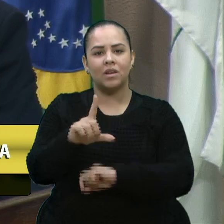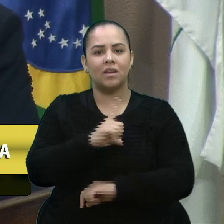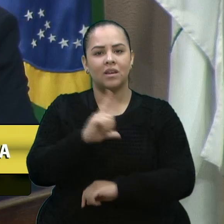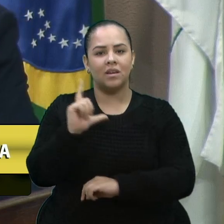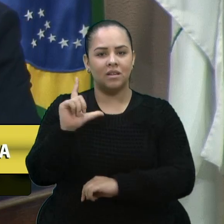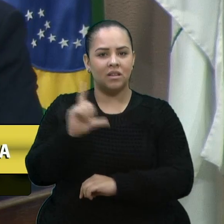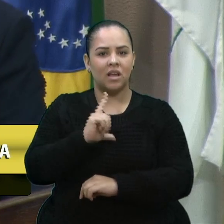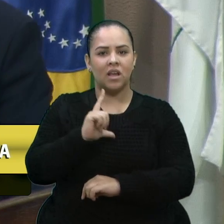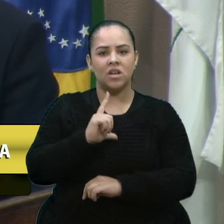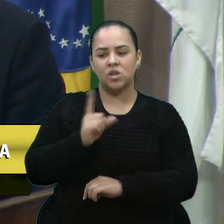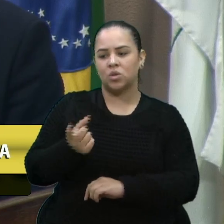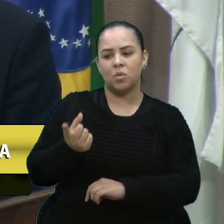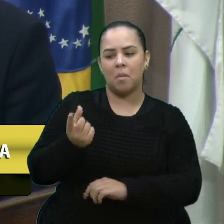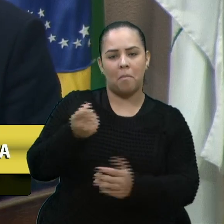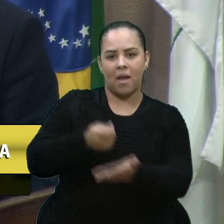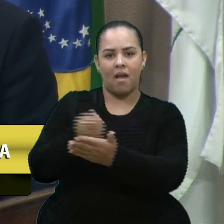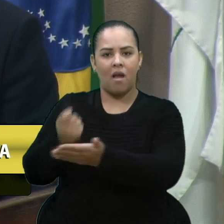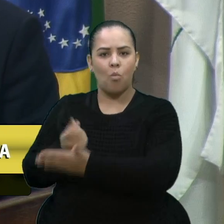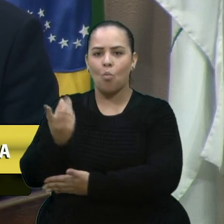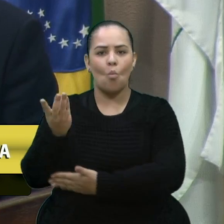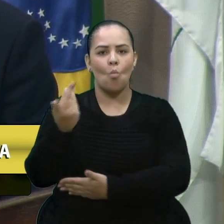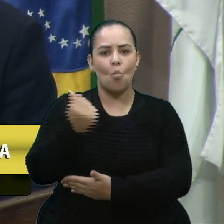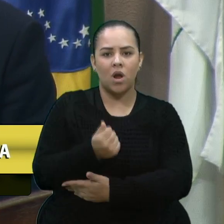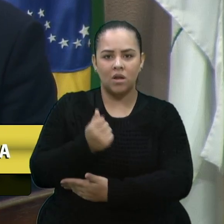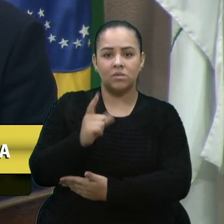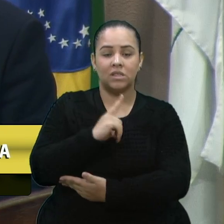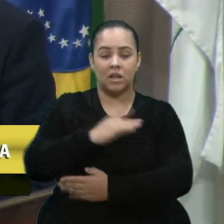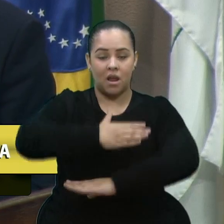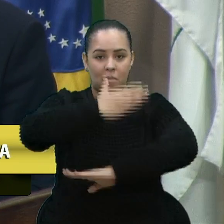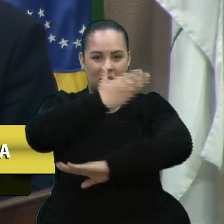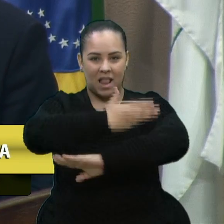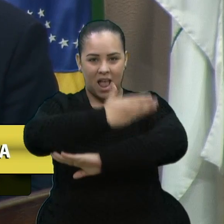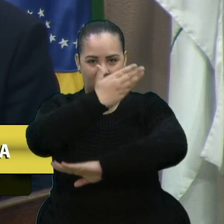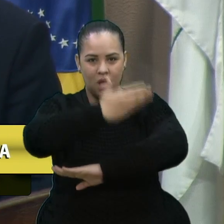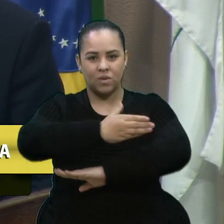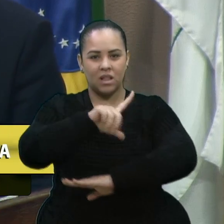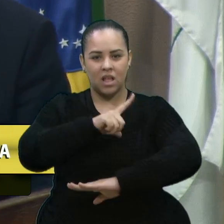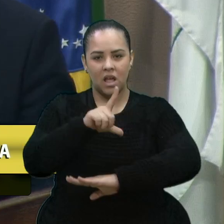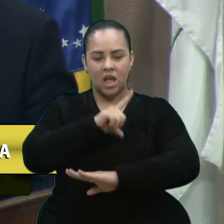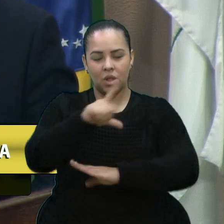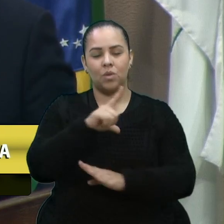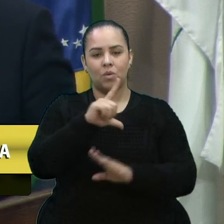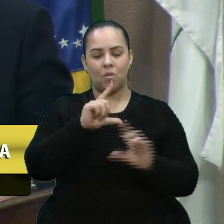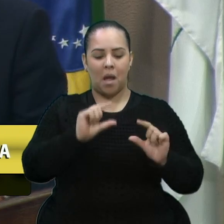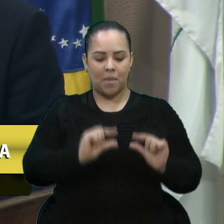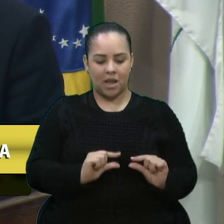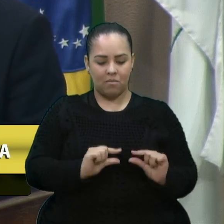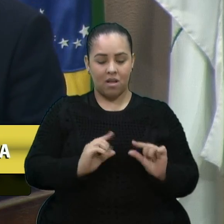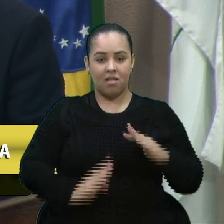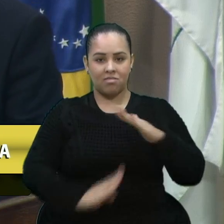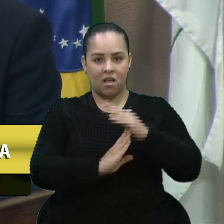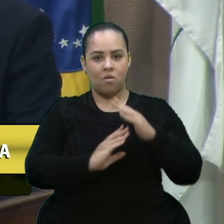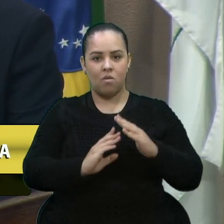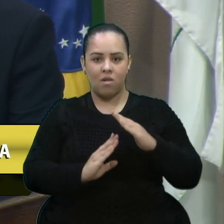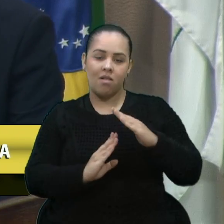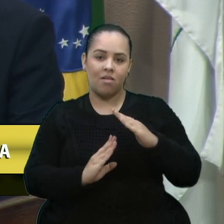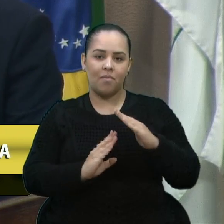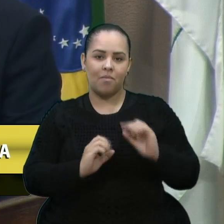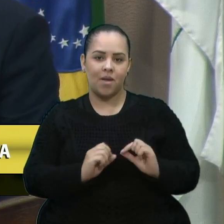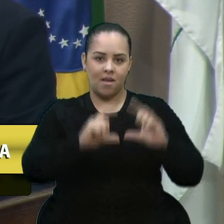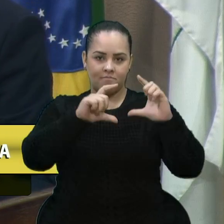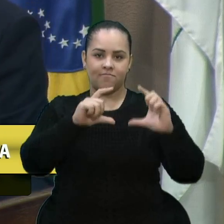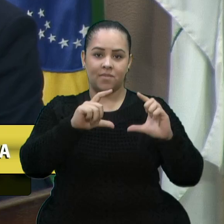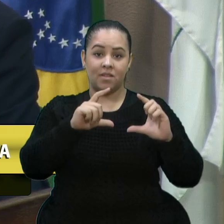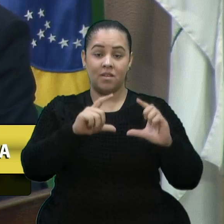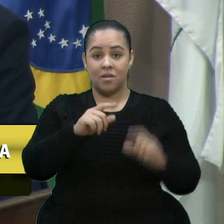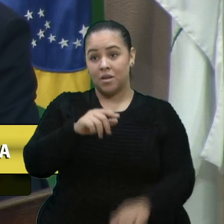aos preços que serão praticados nas praças de cobrança, entre o valor mínimo e o máximo. A exemplo, o pedágio de